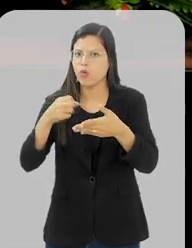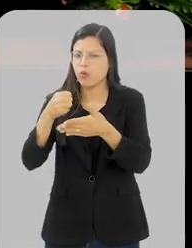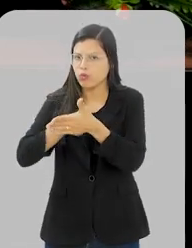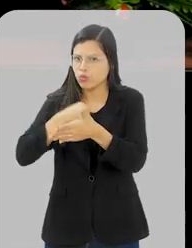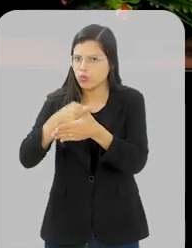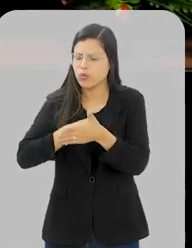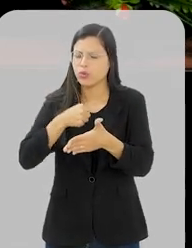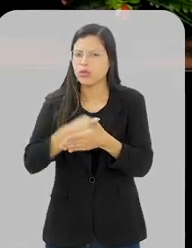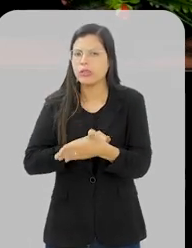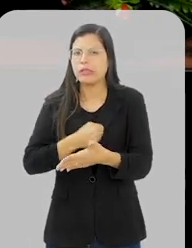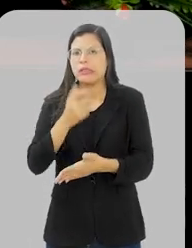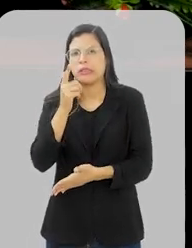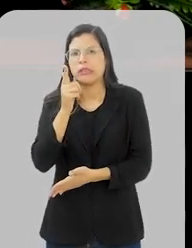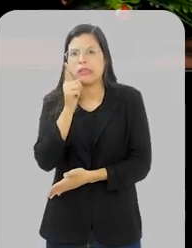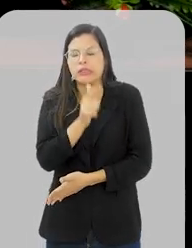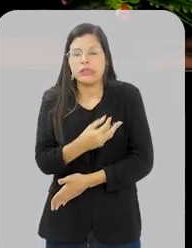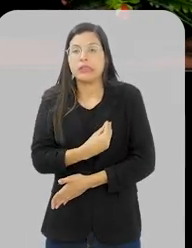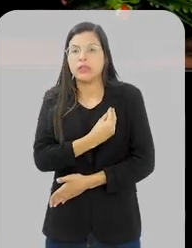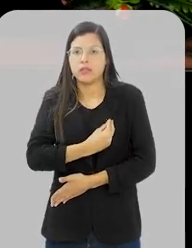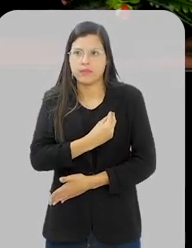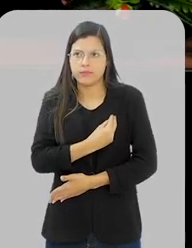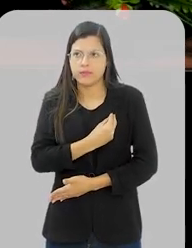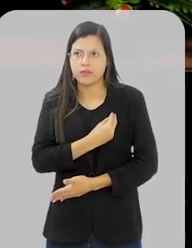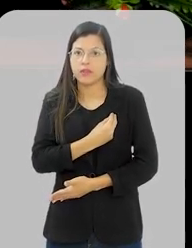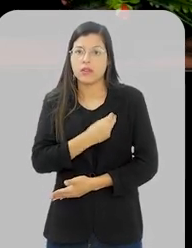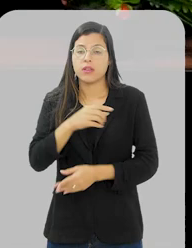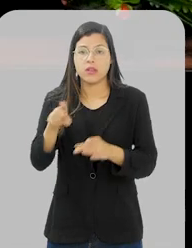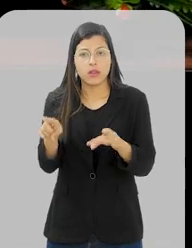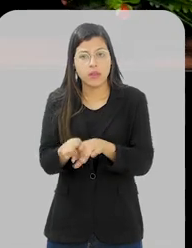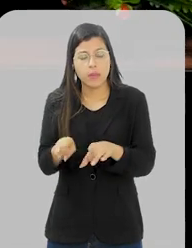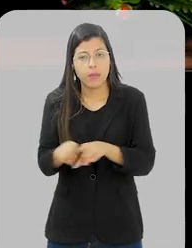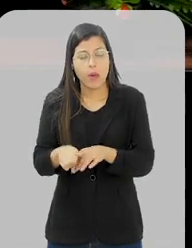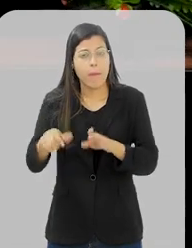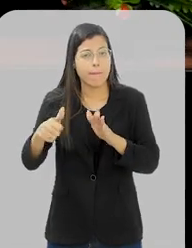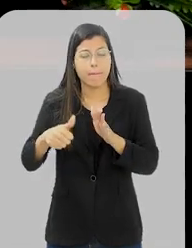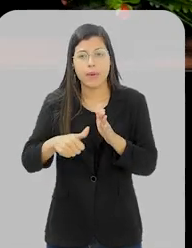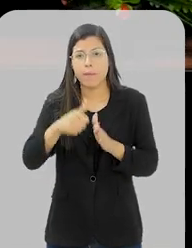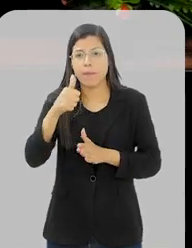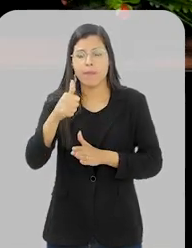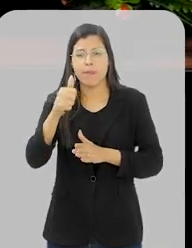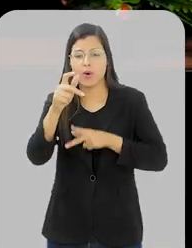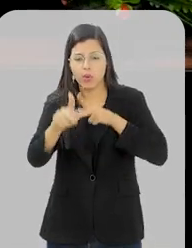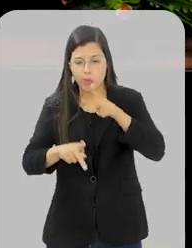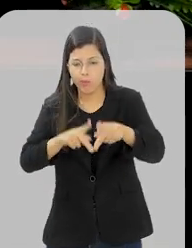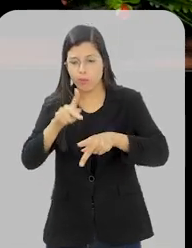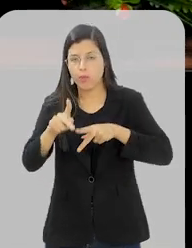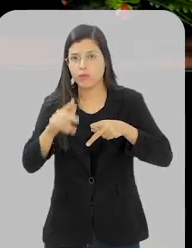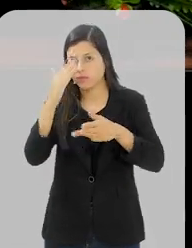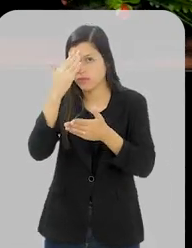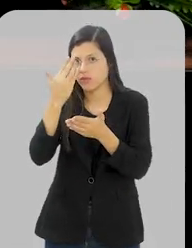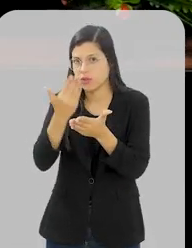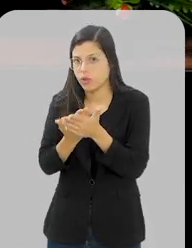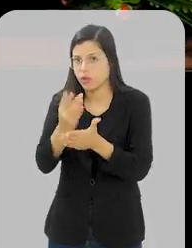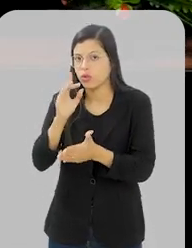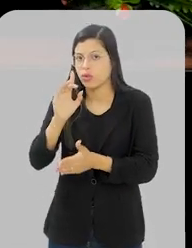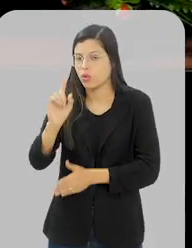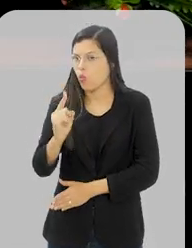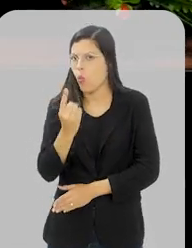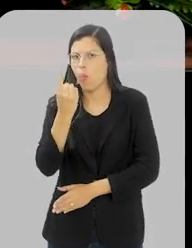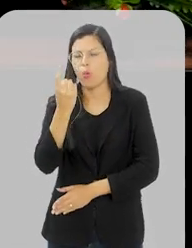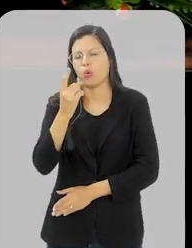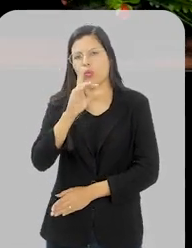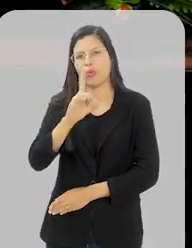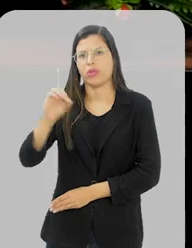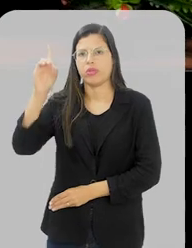por sua existência e sua liberdade foi o primeiro eh monoteísta da história isso gerou obviamente já desde o